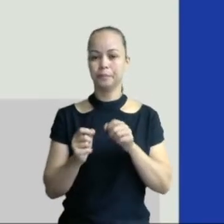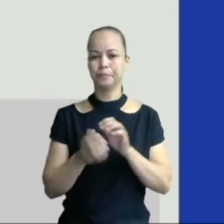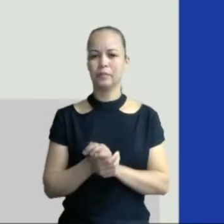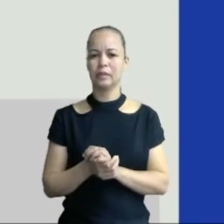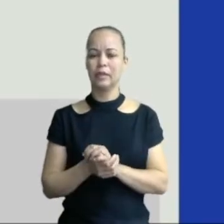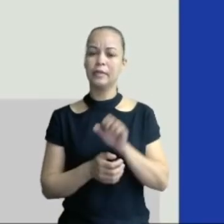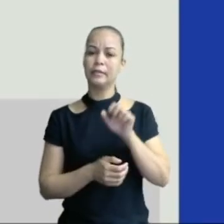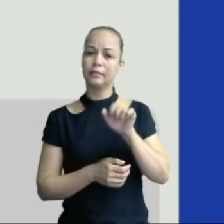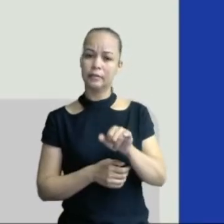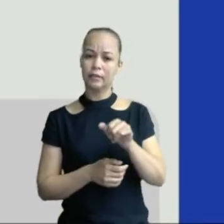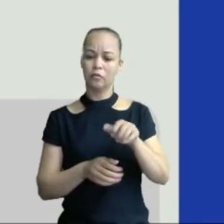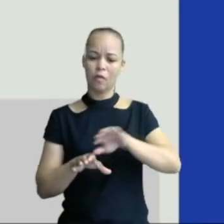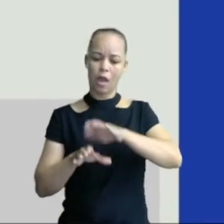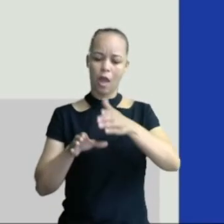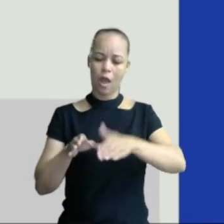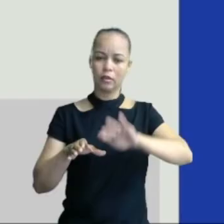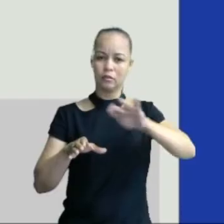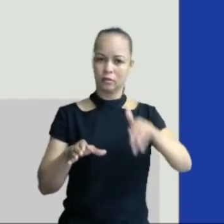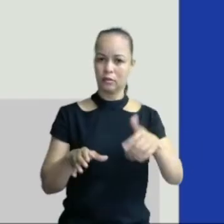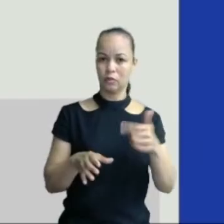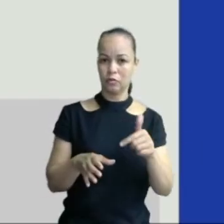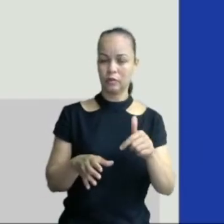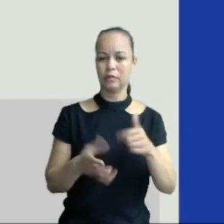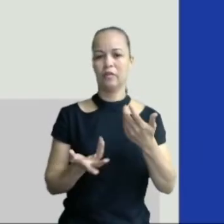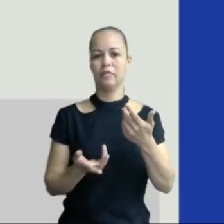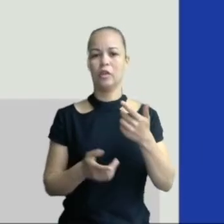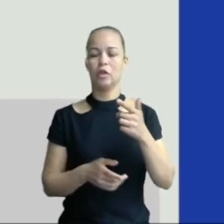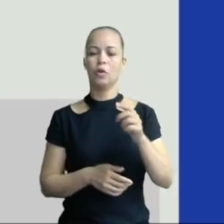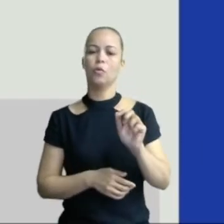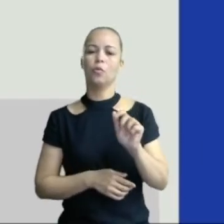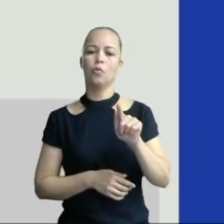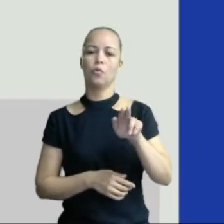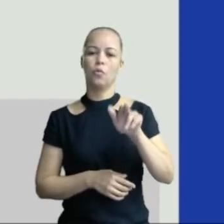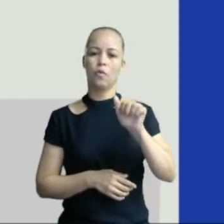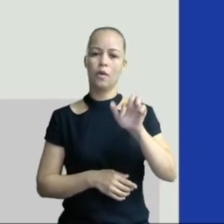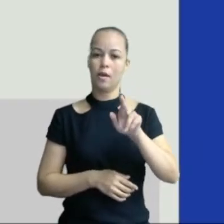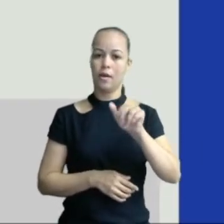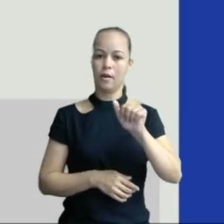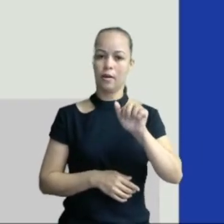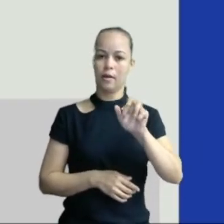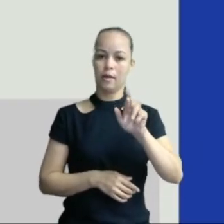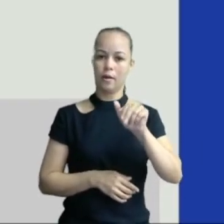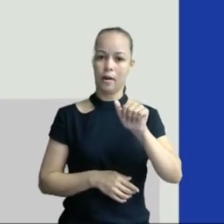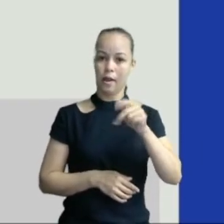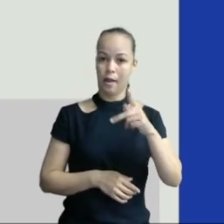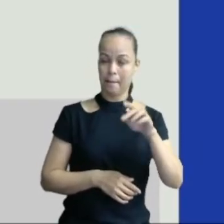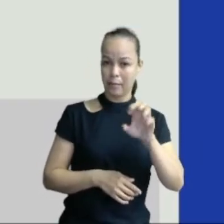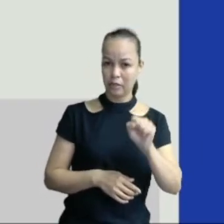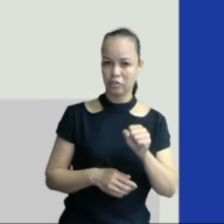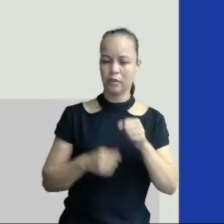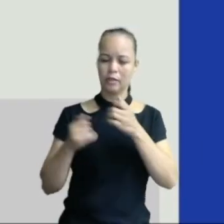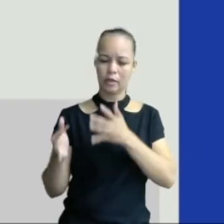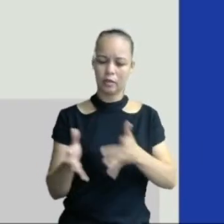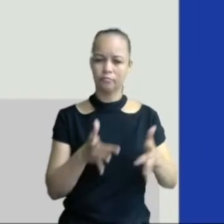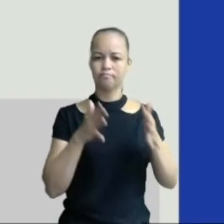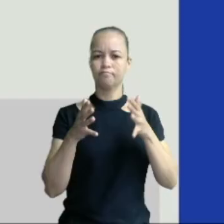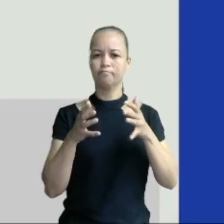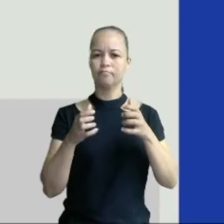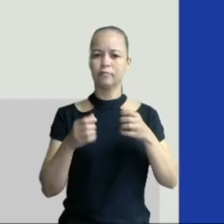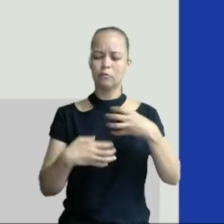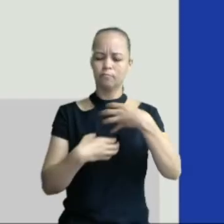que foi uma grande guerra, uma grande batalha que houve depois do Monte das Tabocas. Em Tabocas germinou em nossa gente